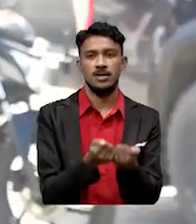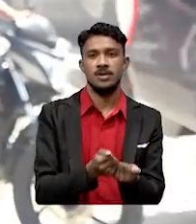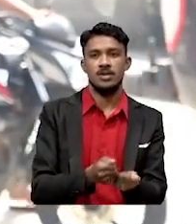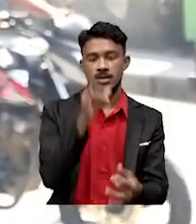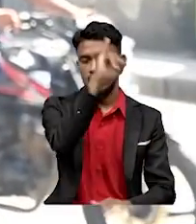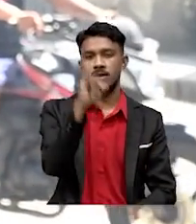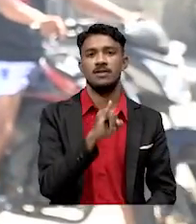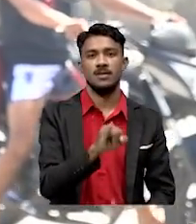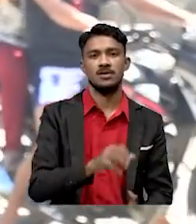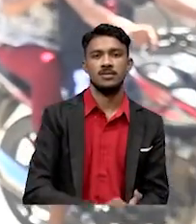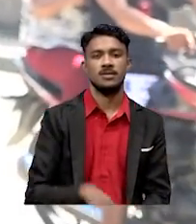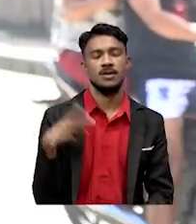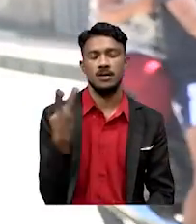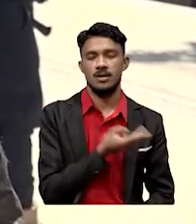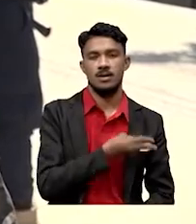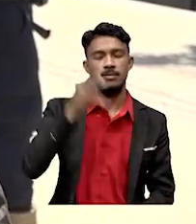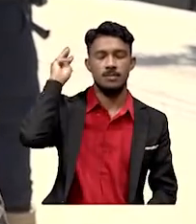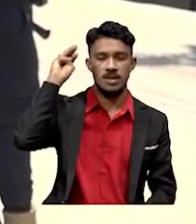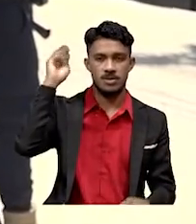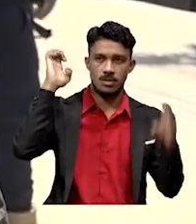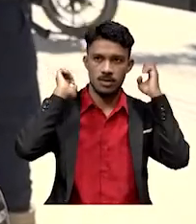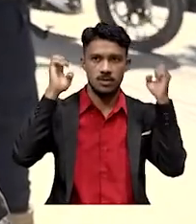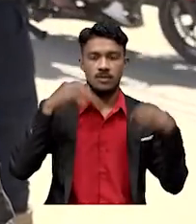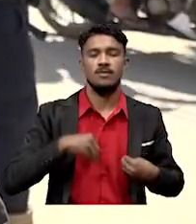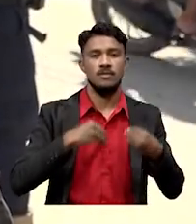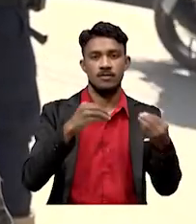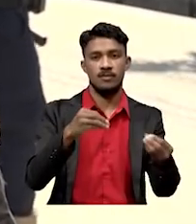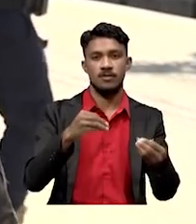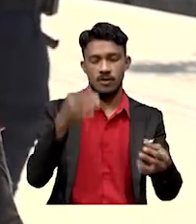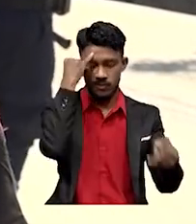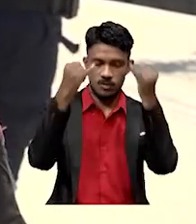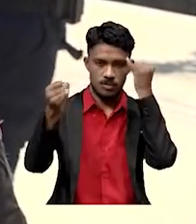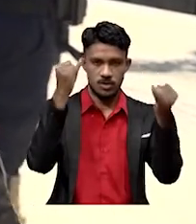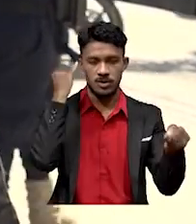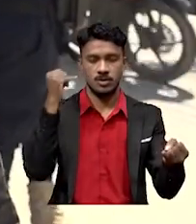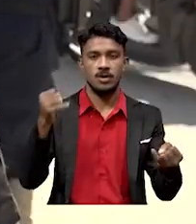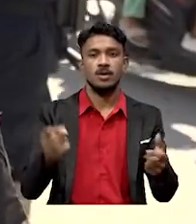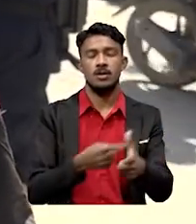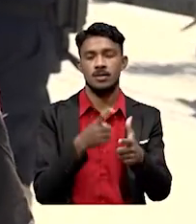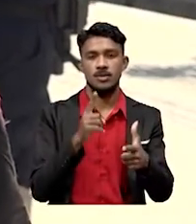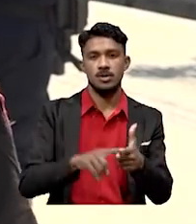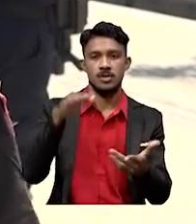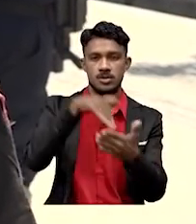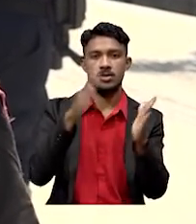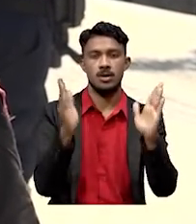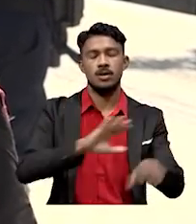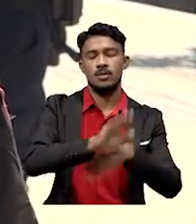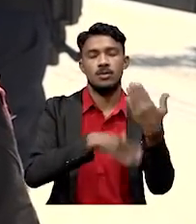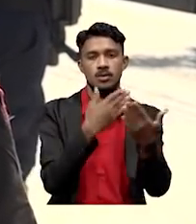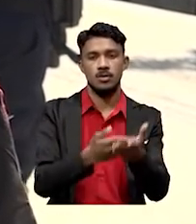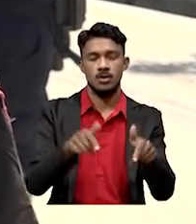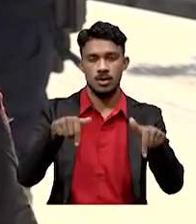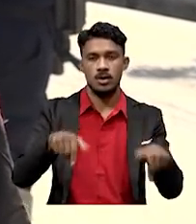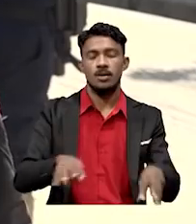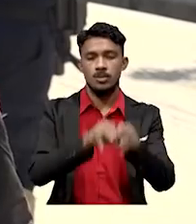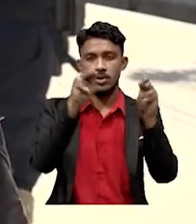identificação. E tinha o Ministro da Educação, o aviso antes, para o estudante todo, e a Tertura Timor-Leste, o Maclilio Nacional